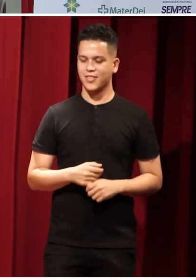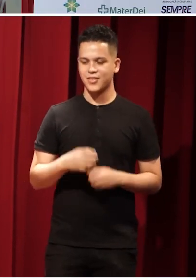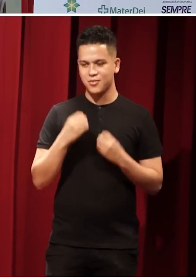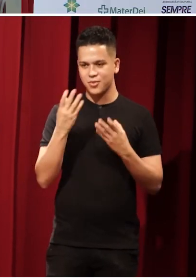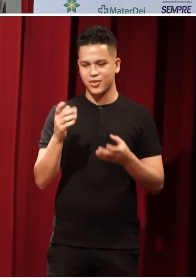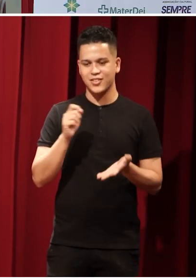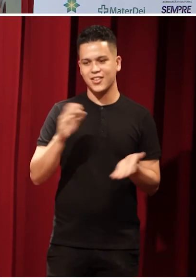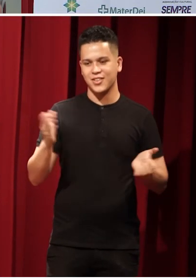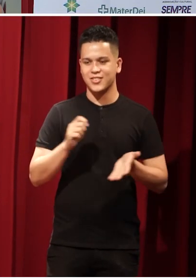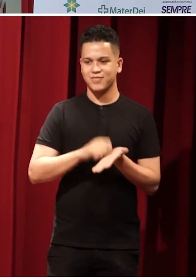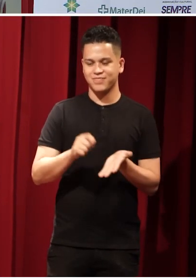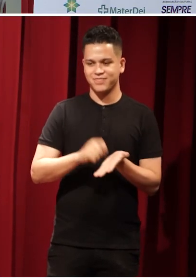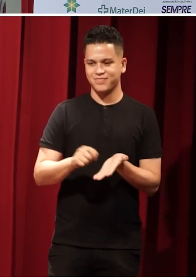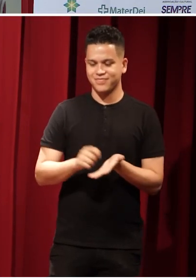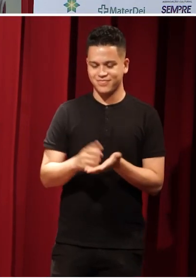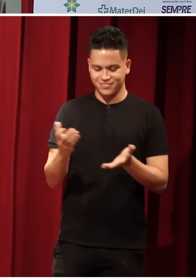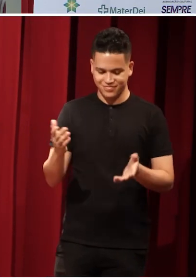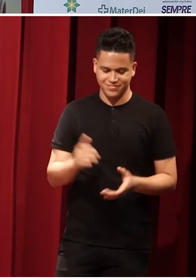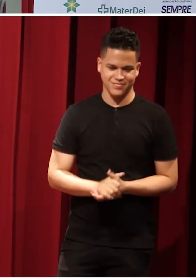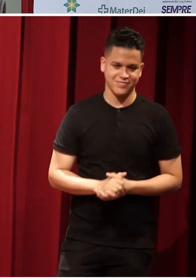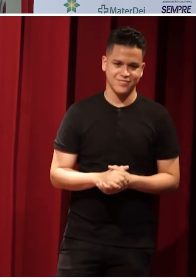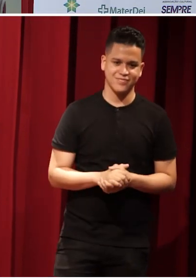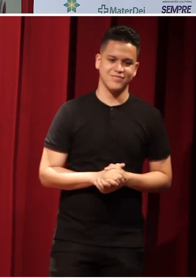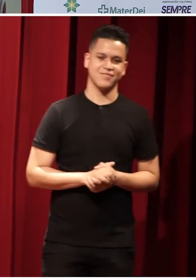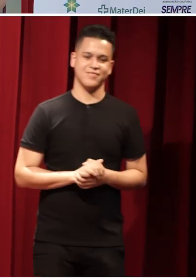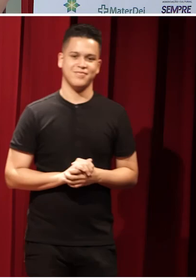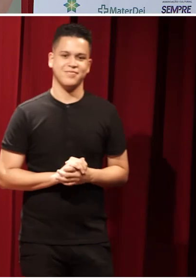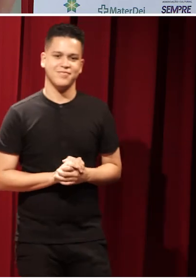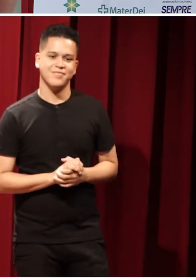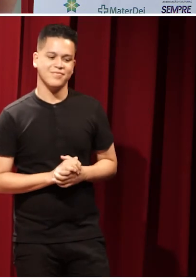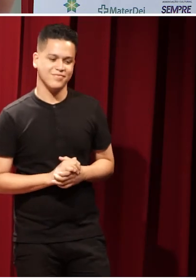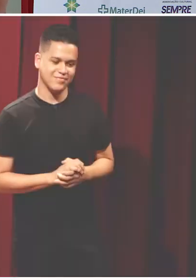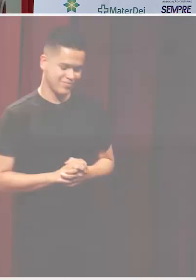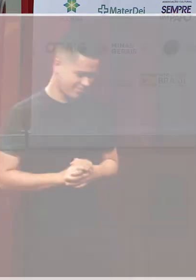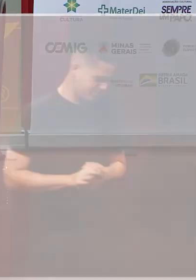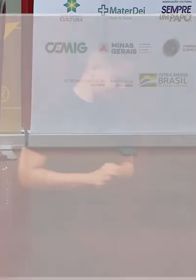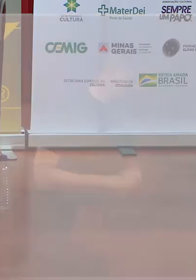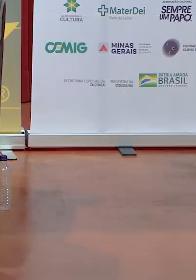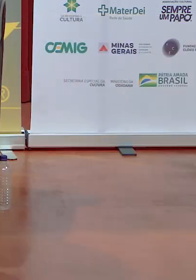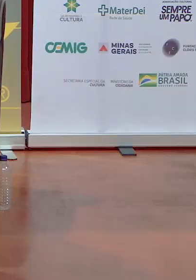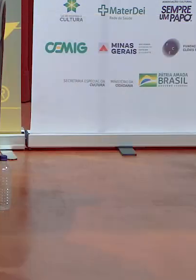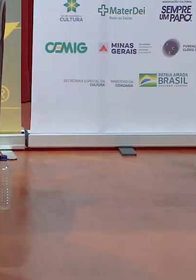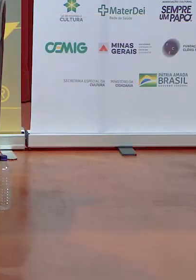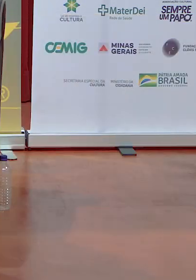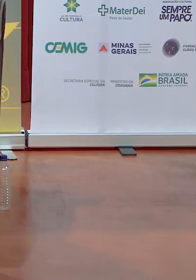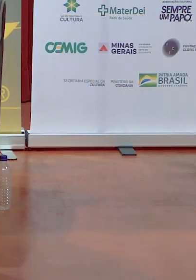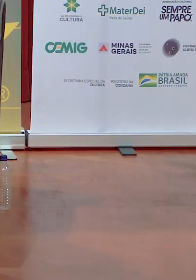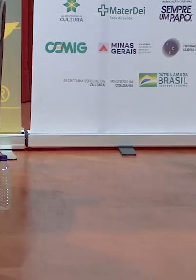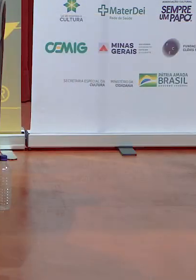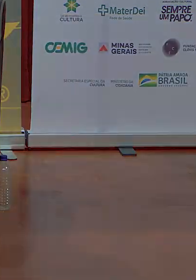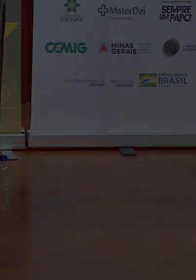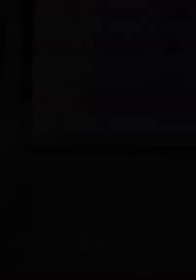gesto de libras. Obrigado. Gente, vamos para os autógrafos. Boa noite. Os dois se levantam e agradecem a presença de